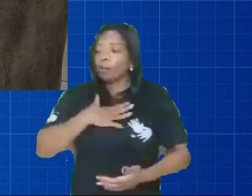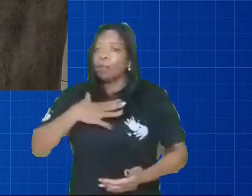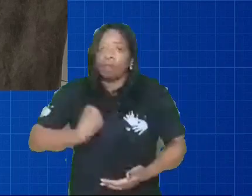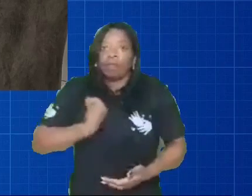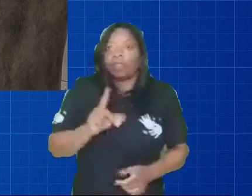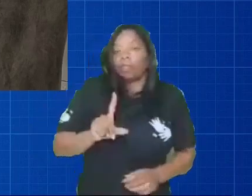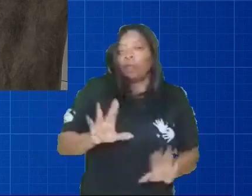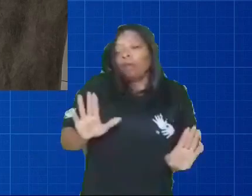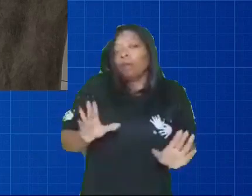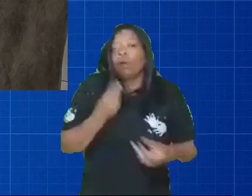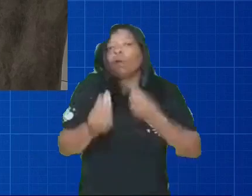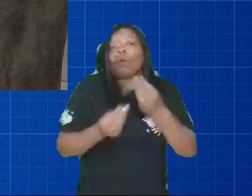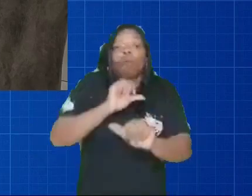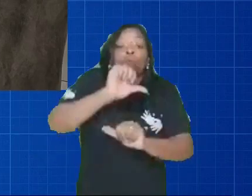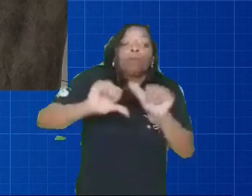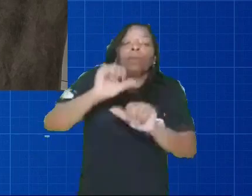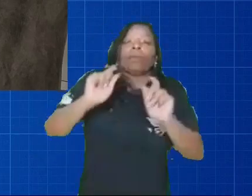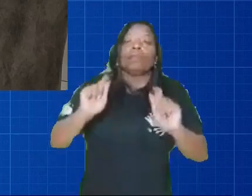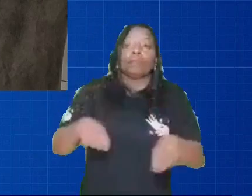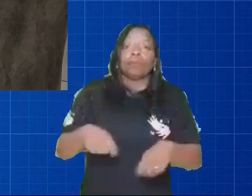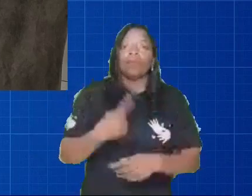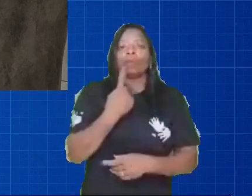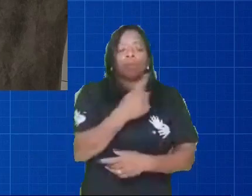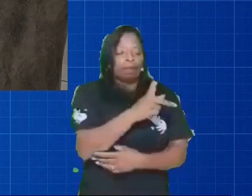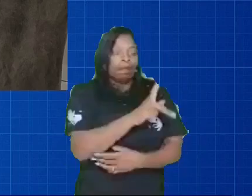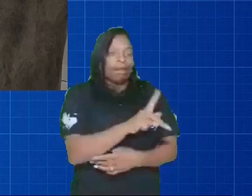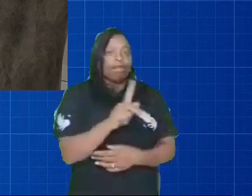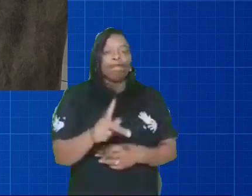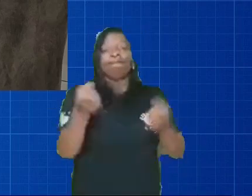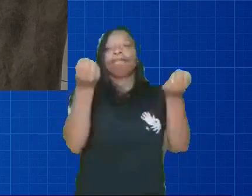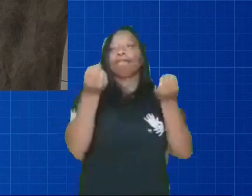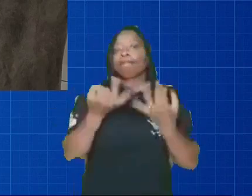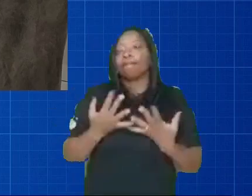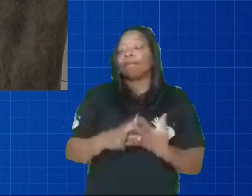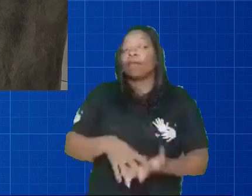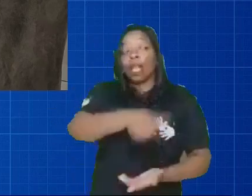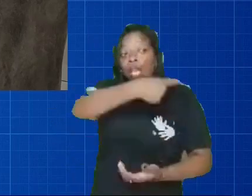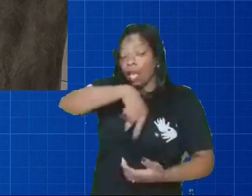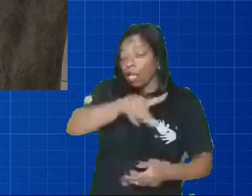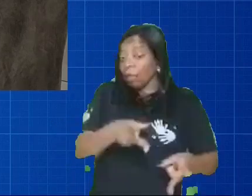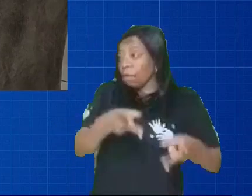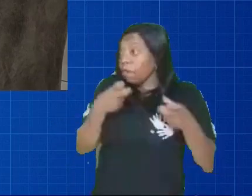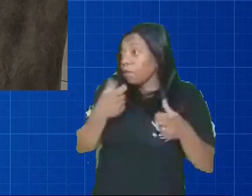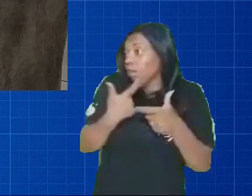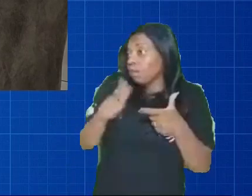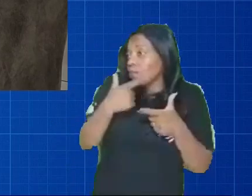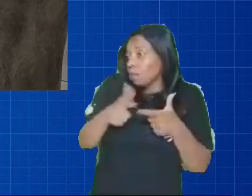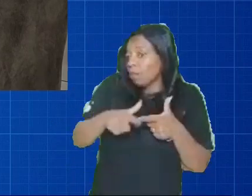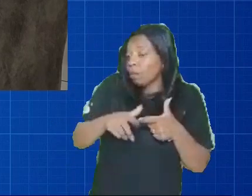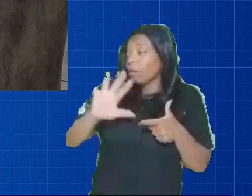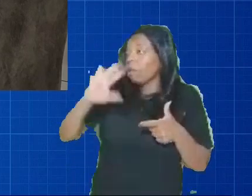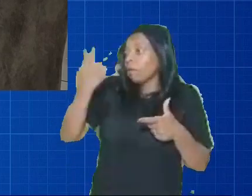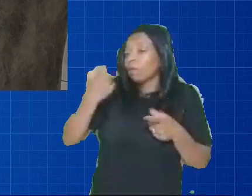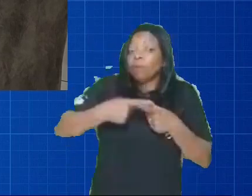mudar? Então foi uma da fala das professoras, né, que até conversou com a gente, que eles mesmos perceberam os problemas que eles criam, ou os pais,